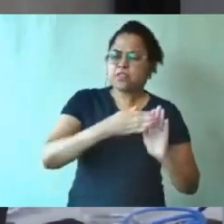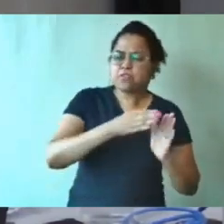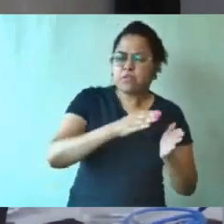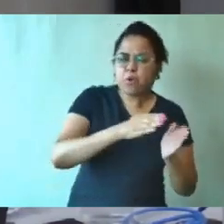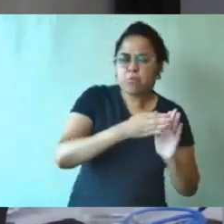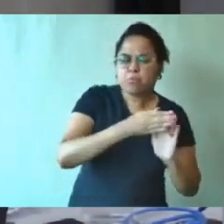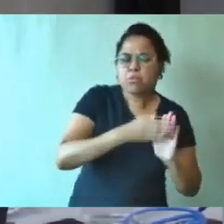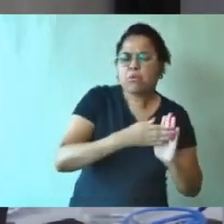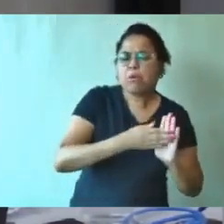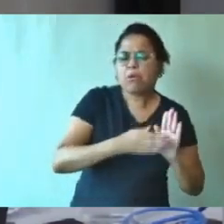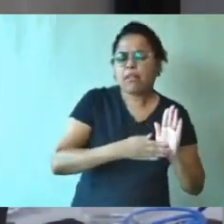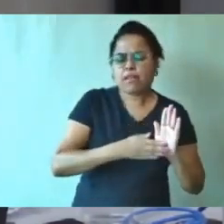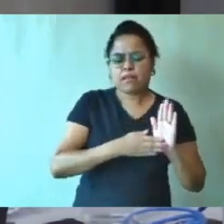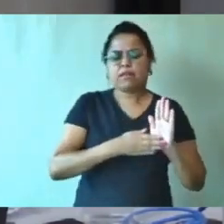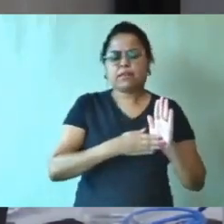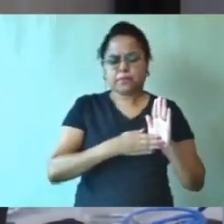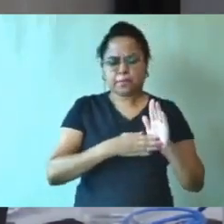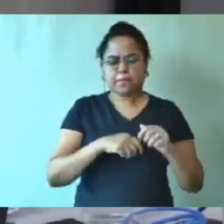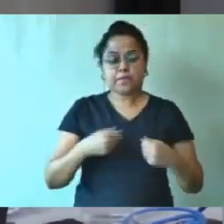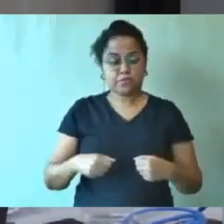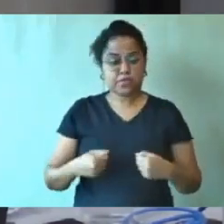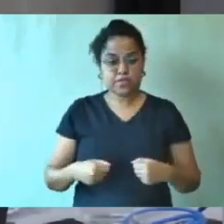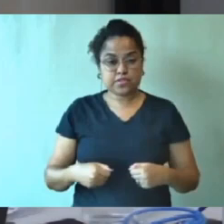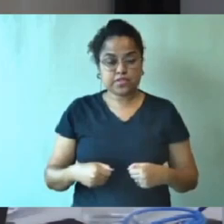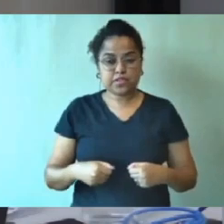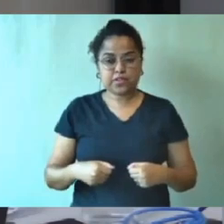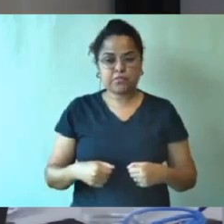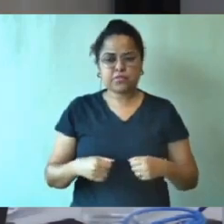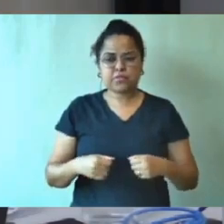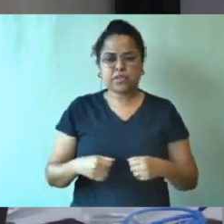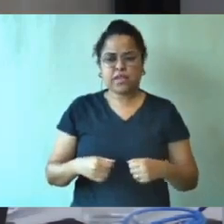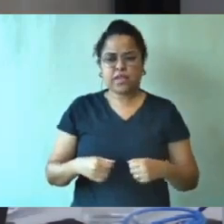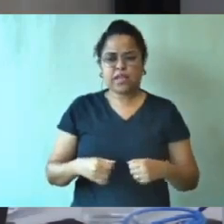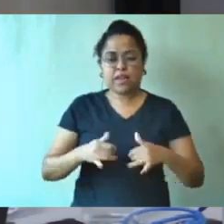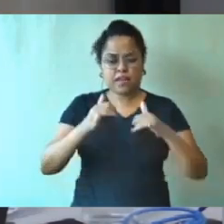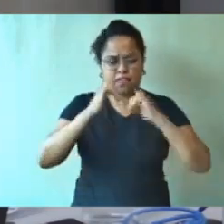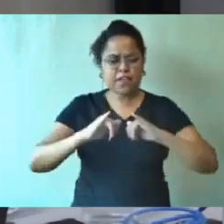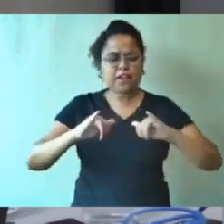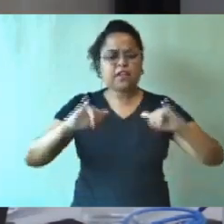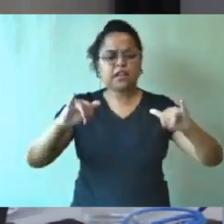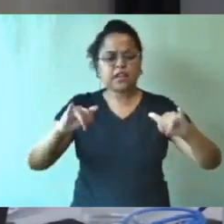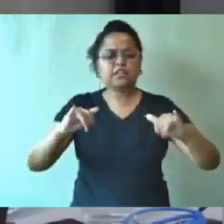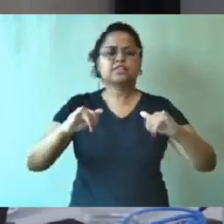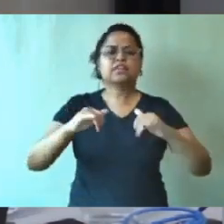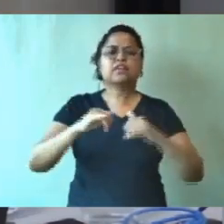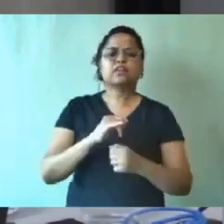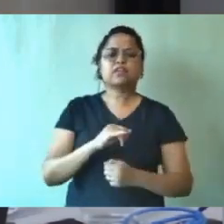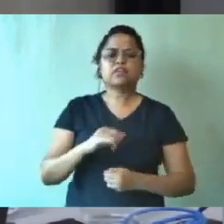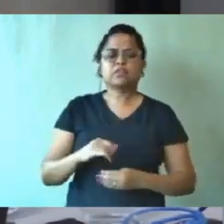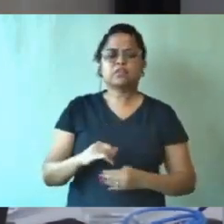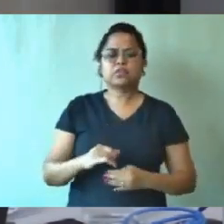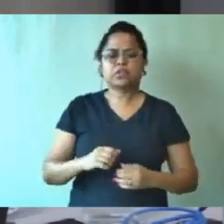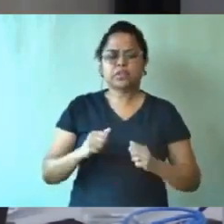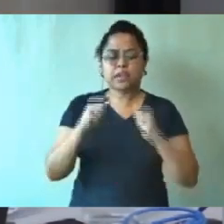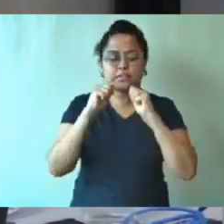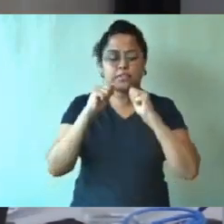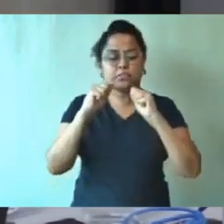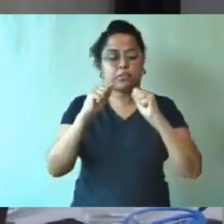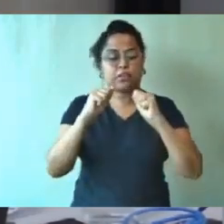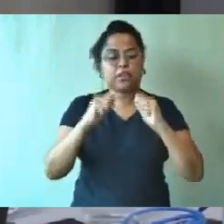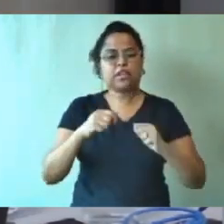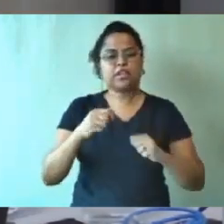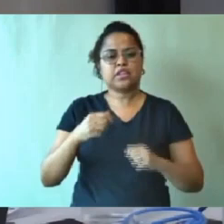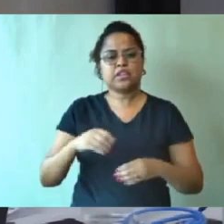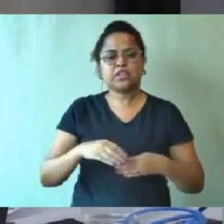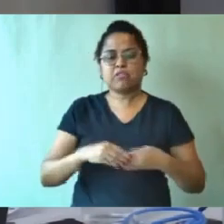nós precisamos que o senhor faça a declaração que, segundo a assessoria, já foi remetida ao senhor, como